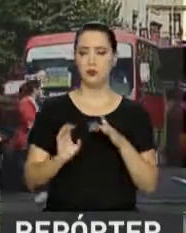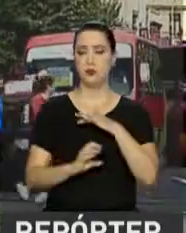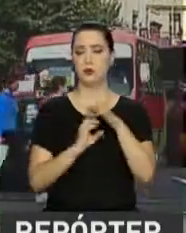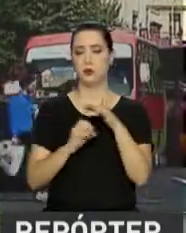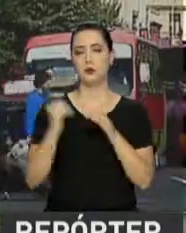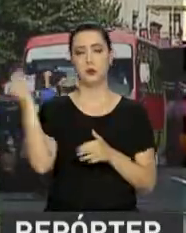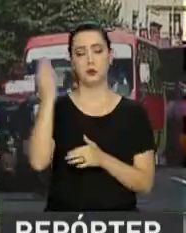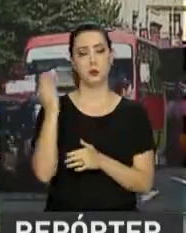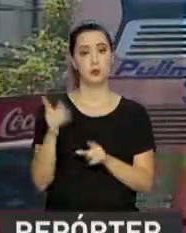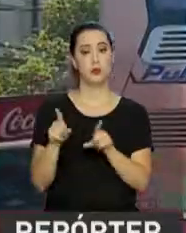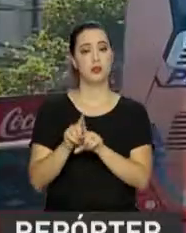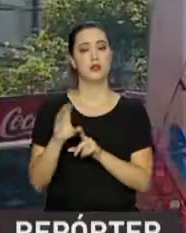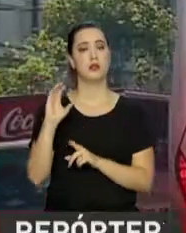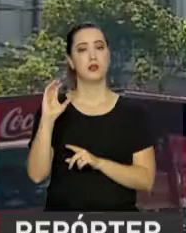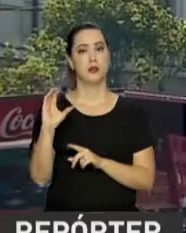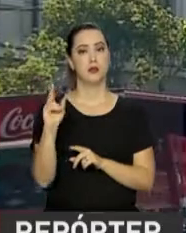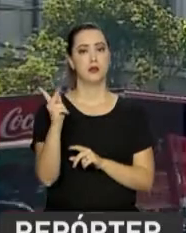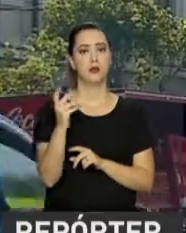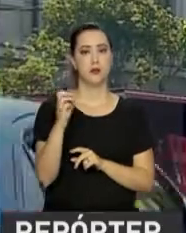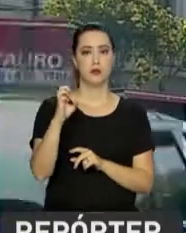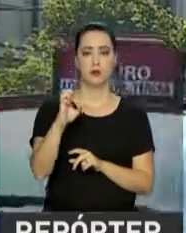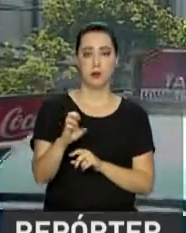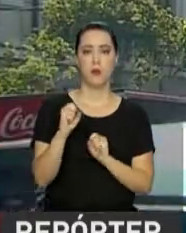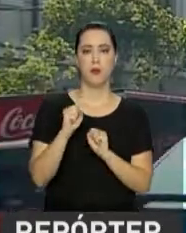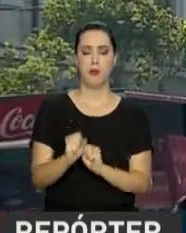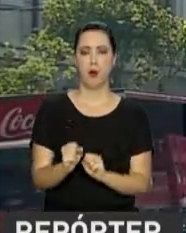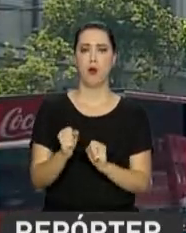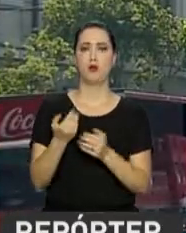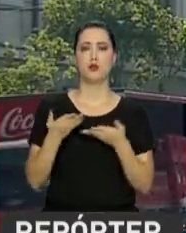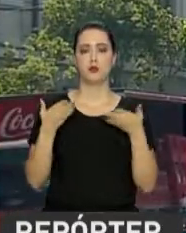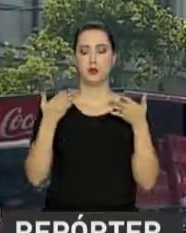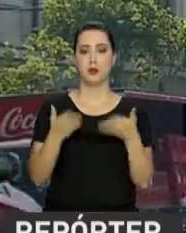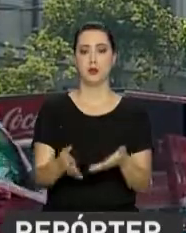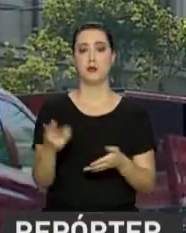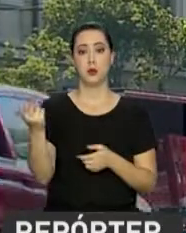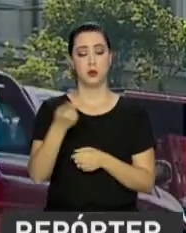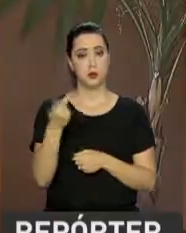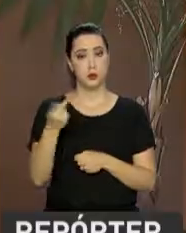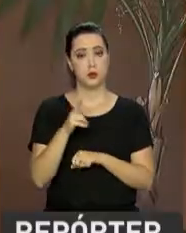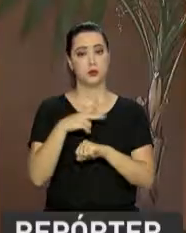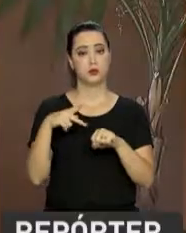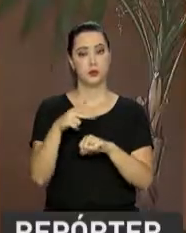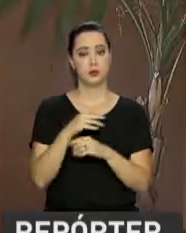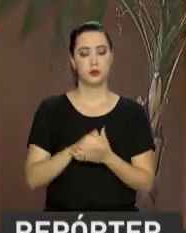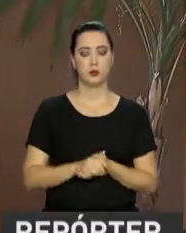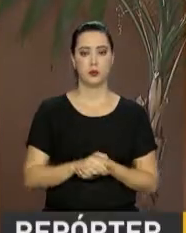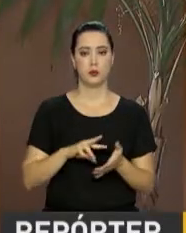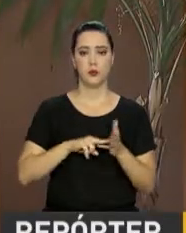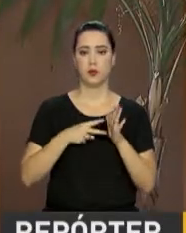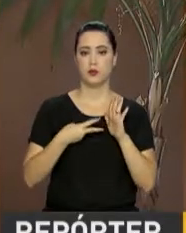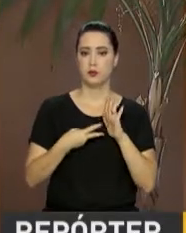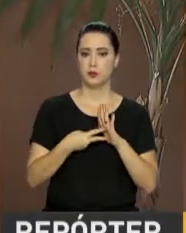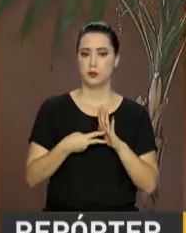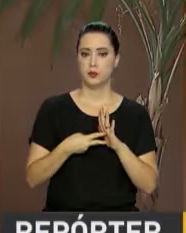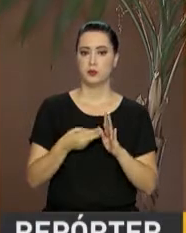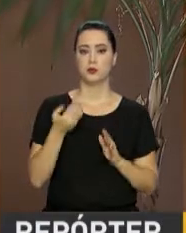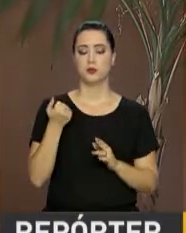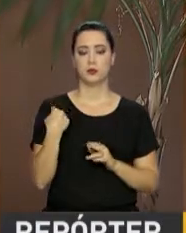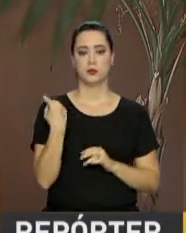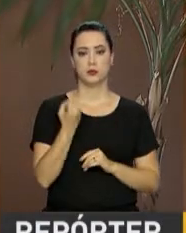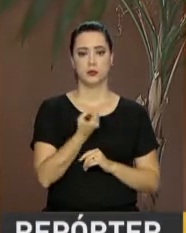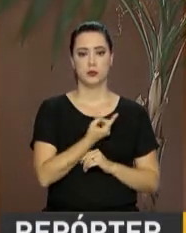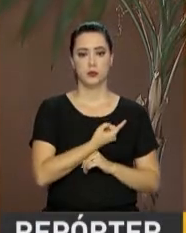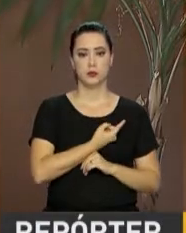brasileiras e chilenas vão poder participar de licitações nos dois países isto representa para o nosso